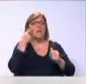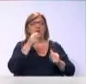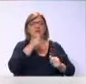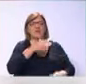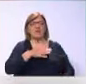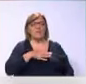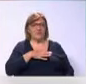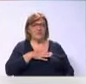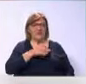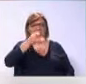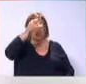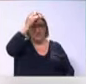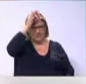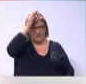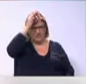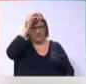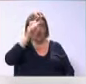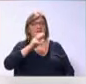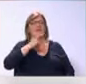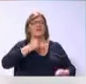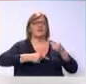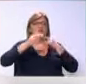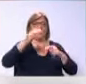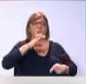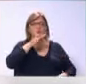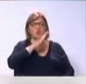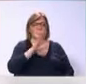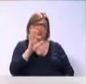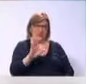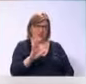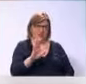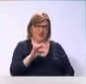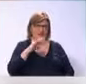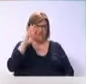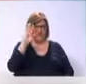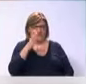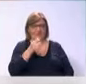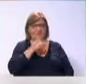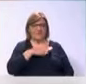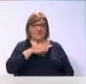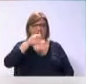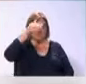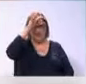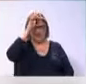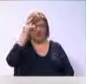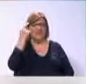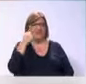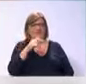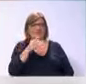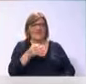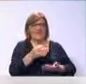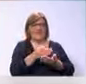benfica e do sporting e denunciei o a pj que todos nós temos um jogo entre benfica e sporting as células no